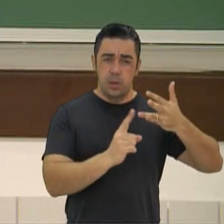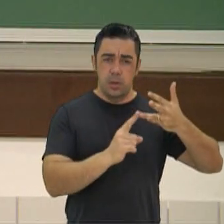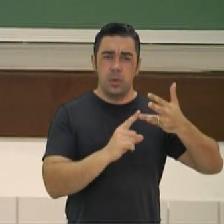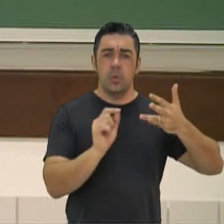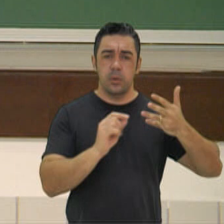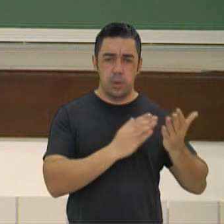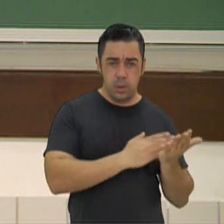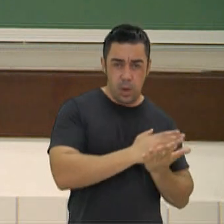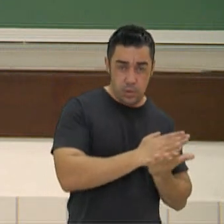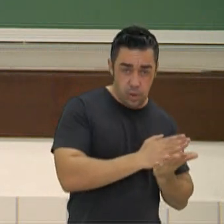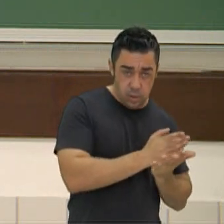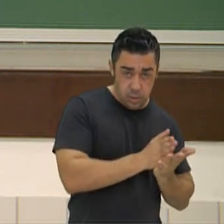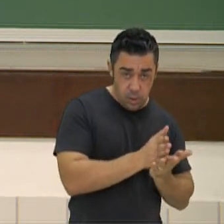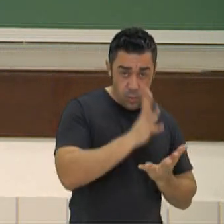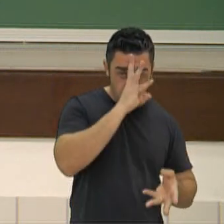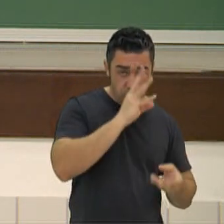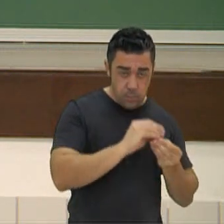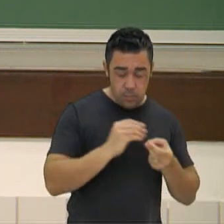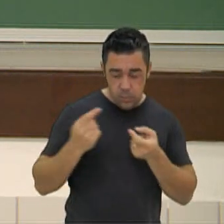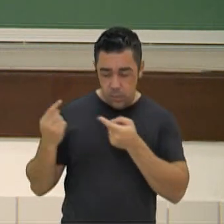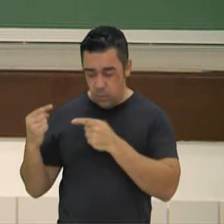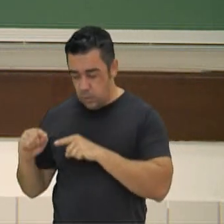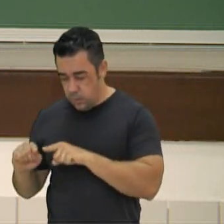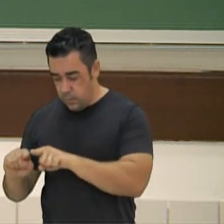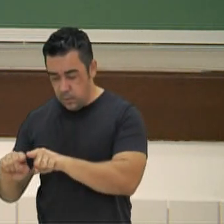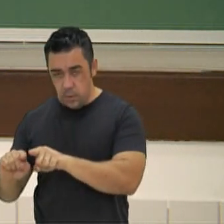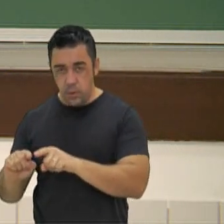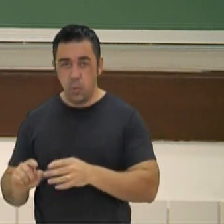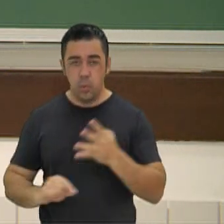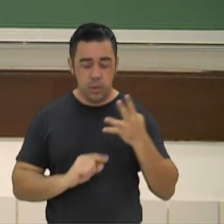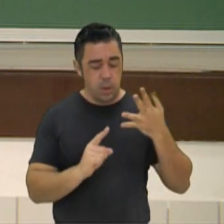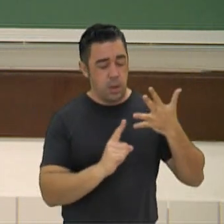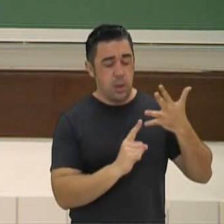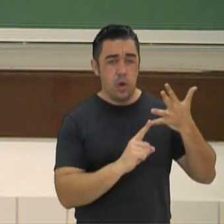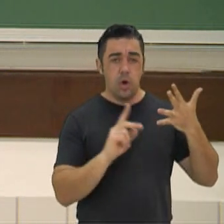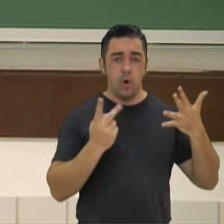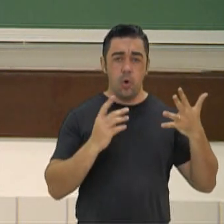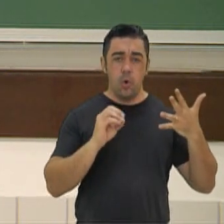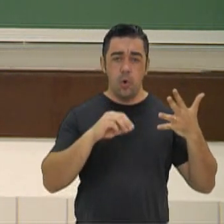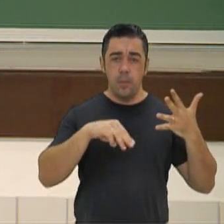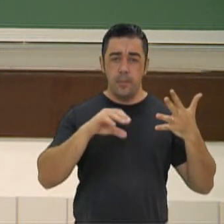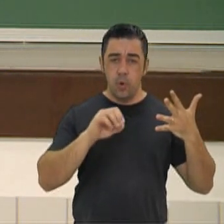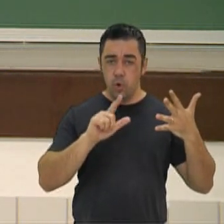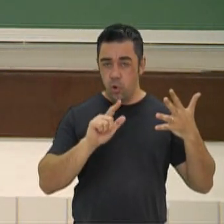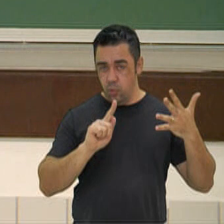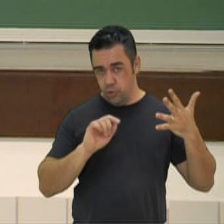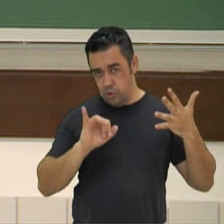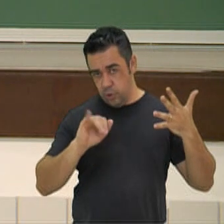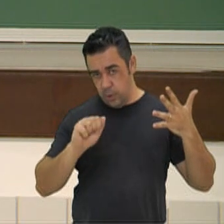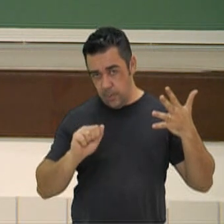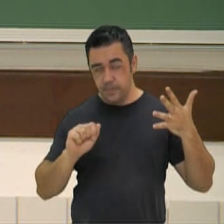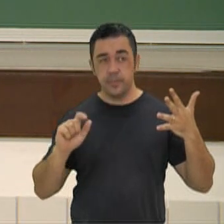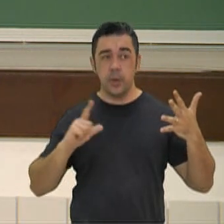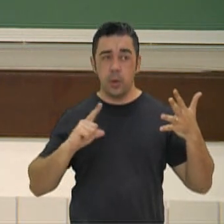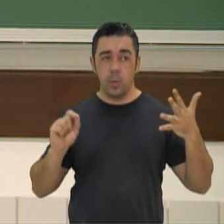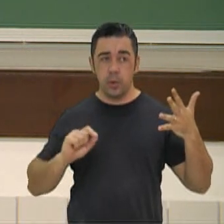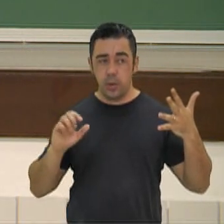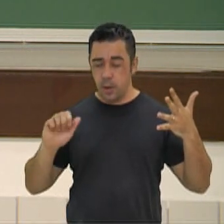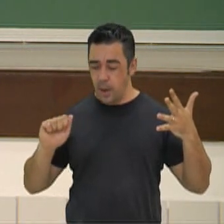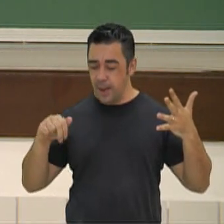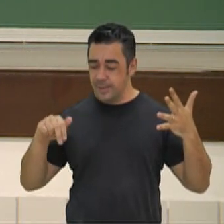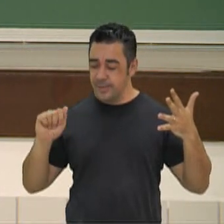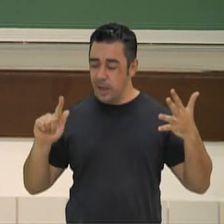para que nós possamos compreender o conceito de homologia e analogia, que são órgãos homólogos e